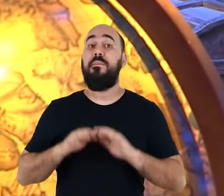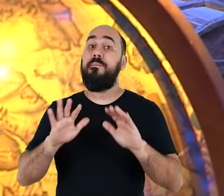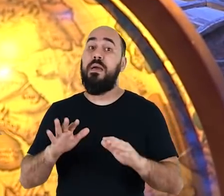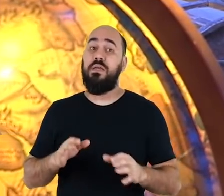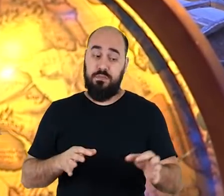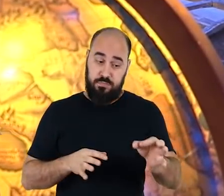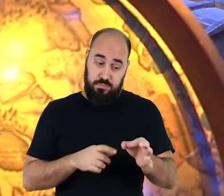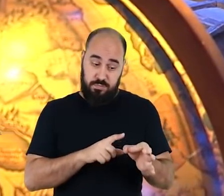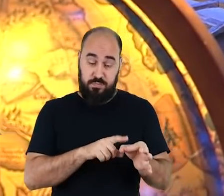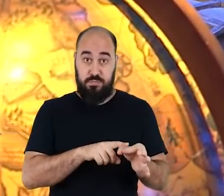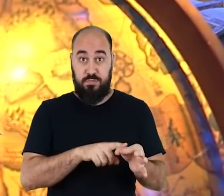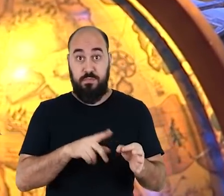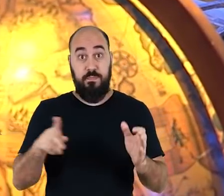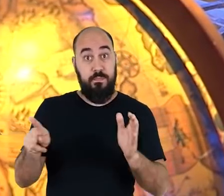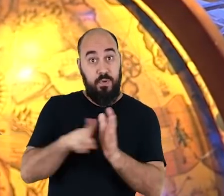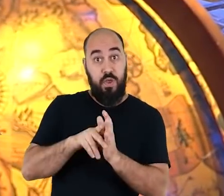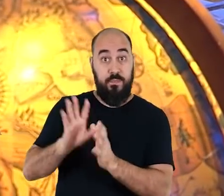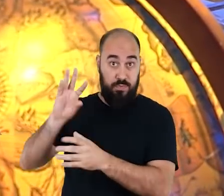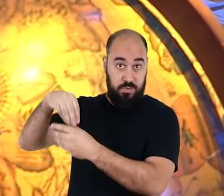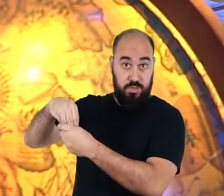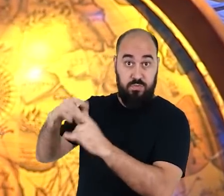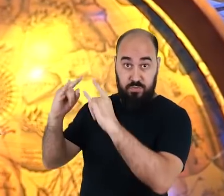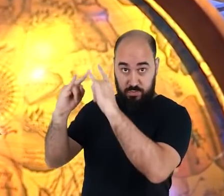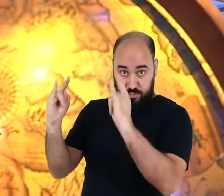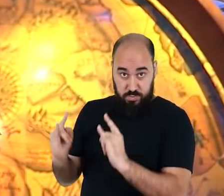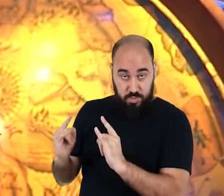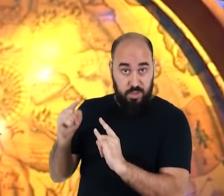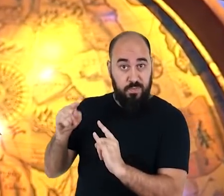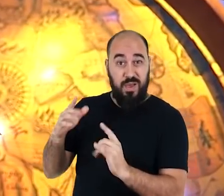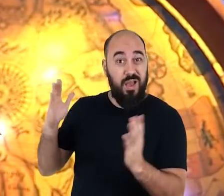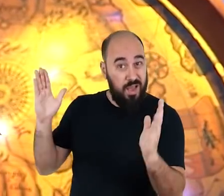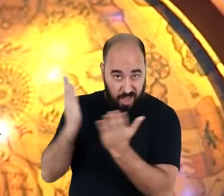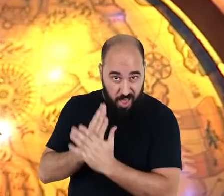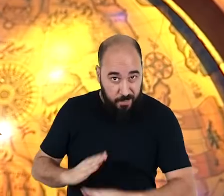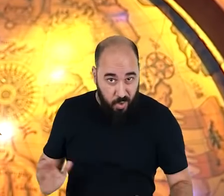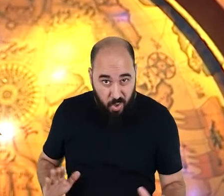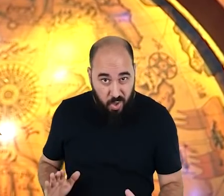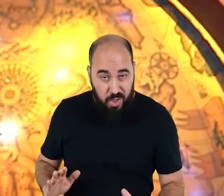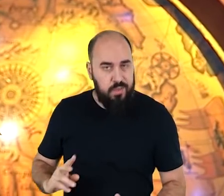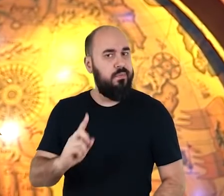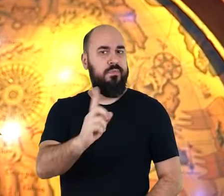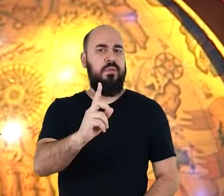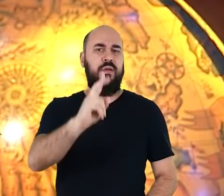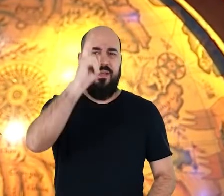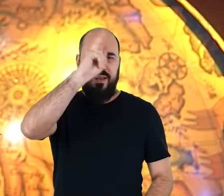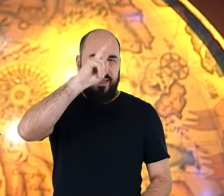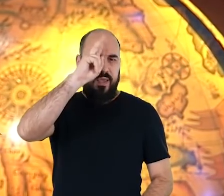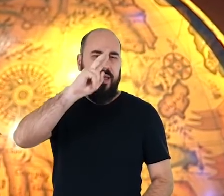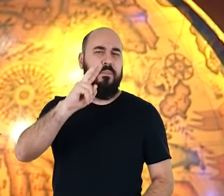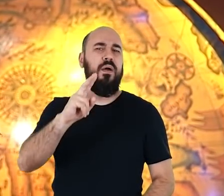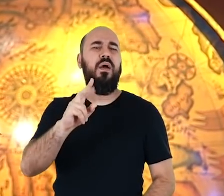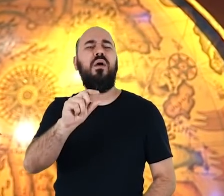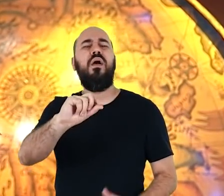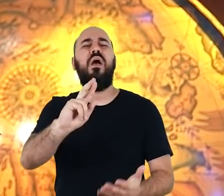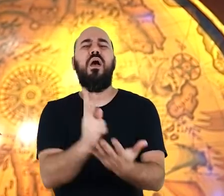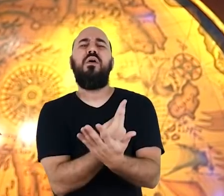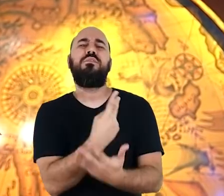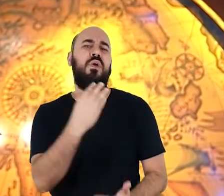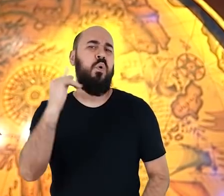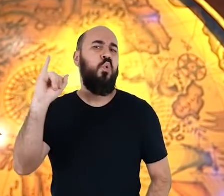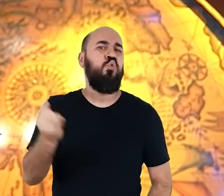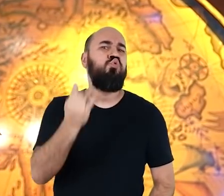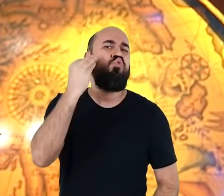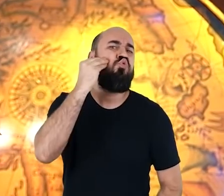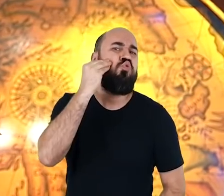Tiro, ou shekel do templo, não para por aqui. Se você se lembra, no episódio em que Judas traz Jesus,